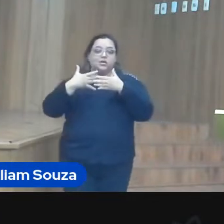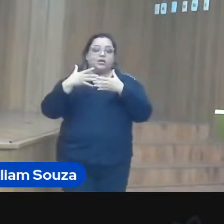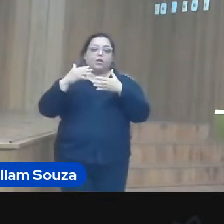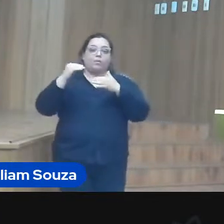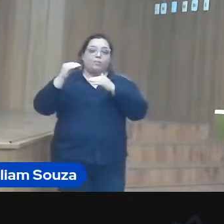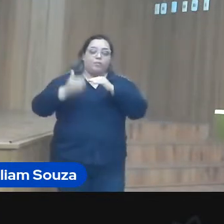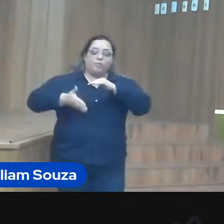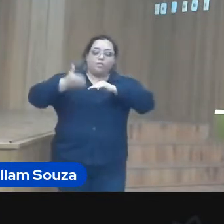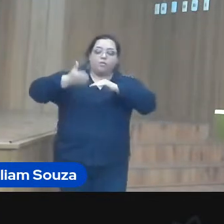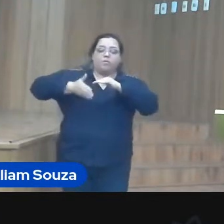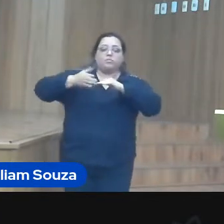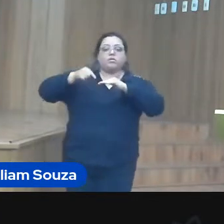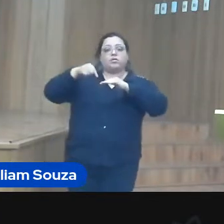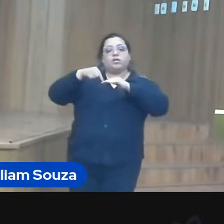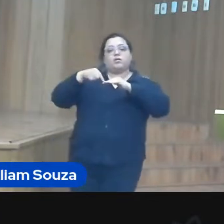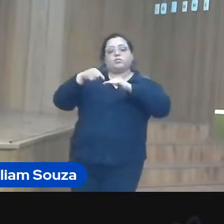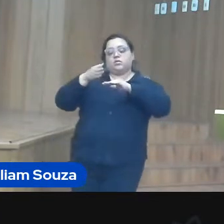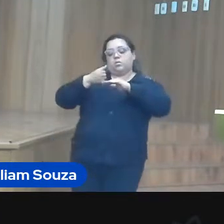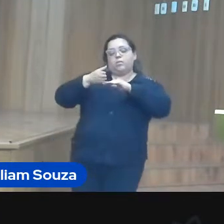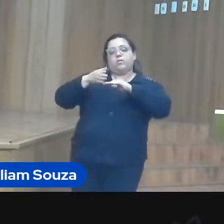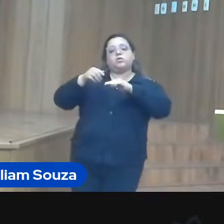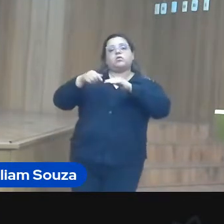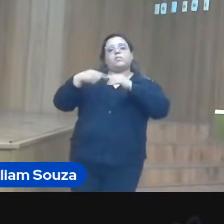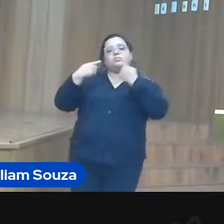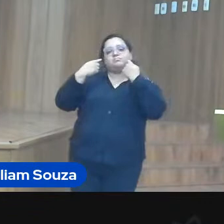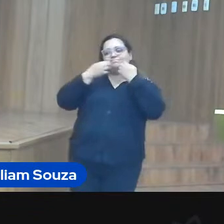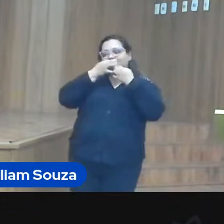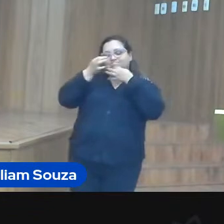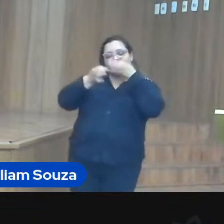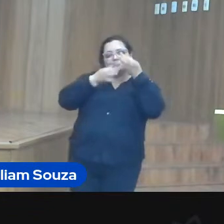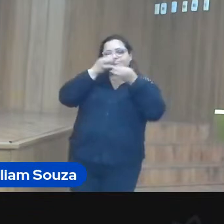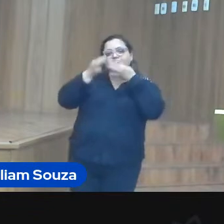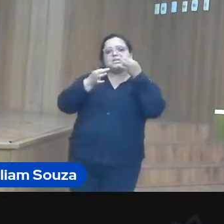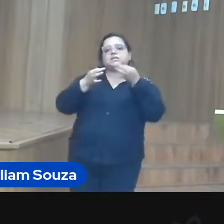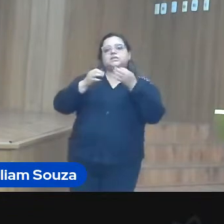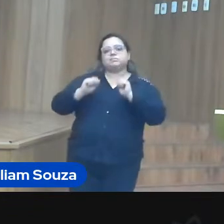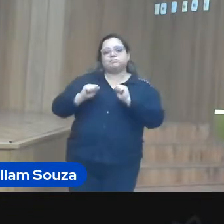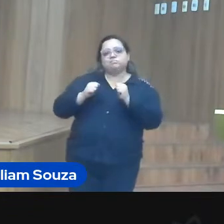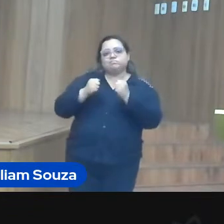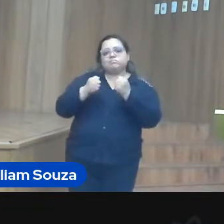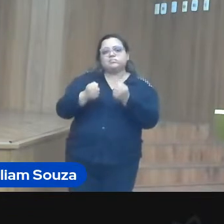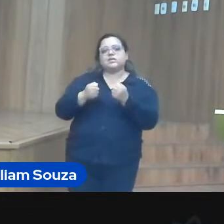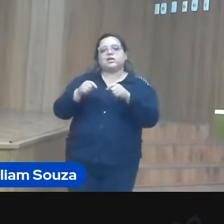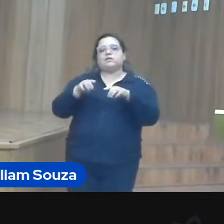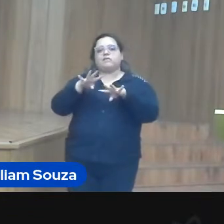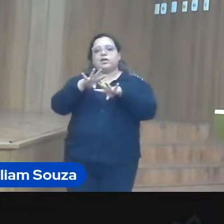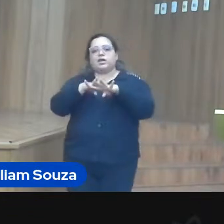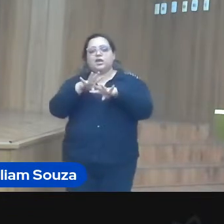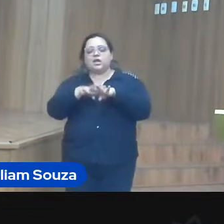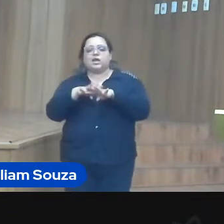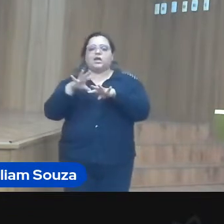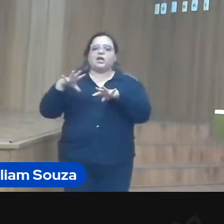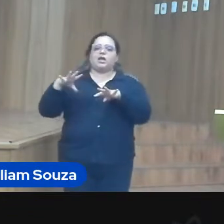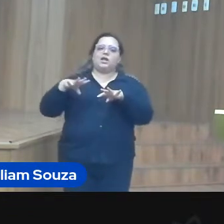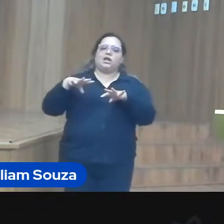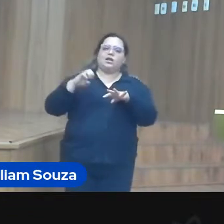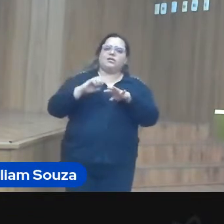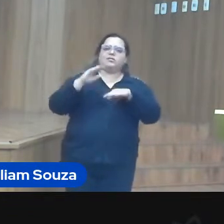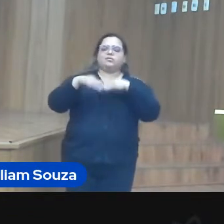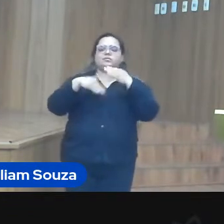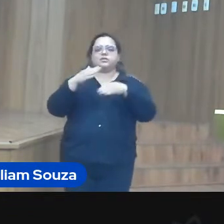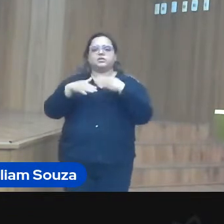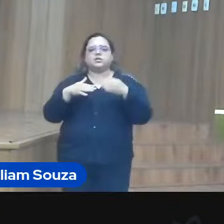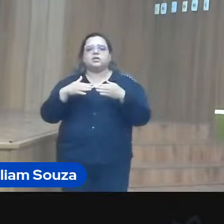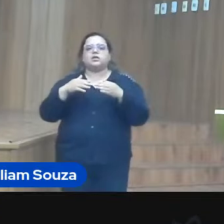ser criticada fortemente. E aí vem etnomatemática, alguns poucos anos depois, educação